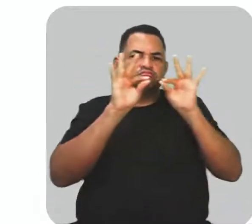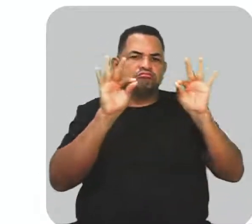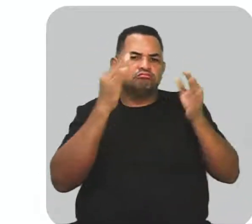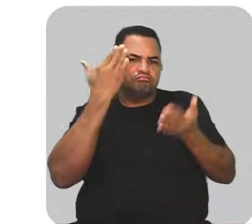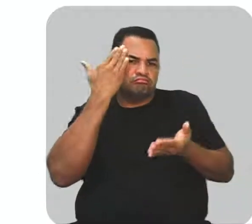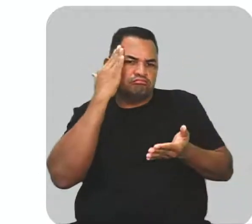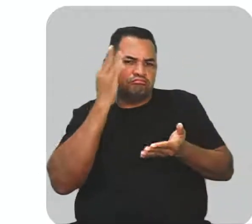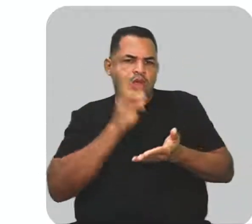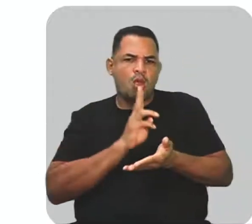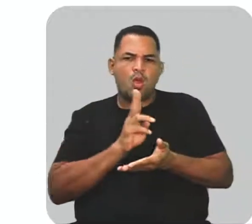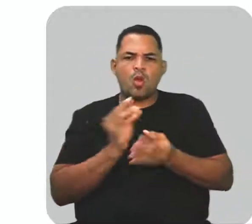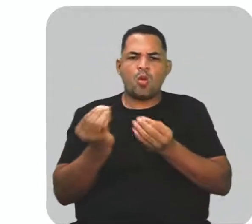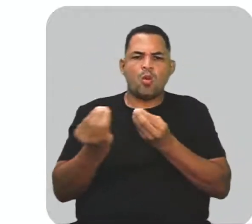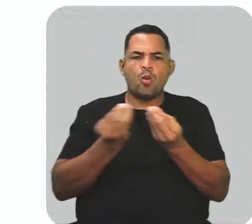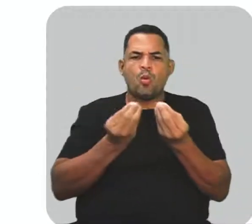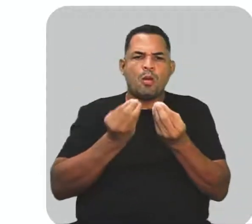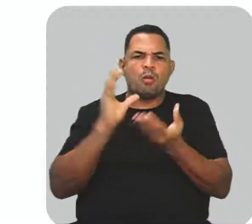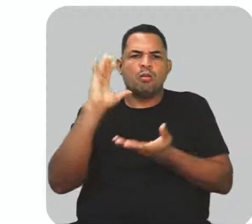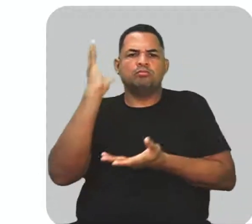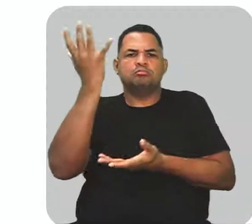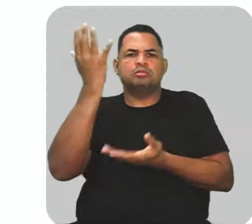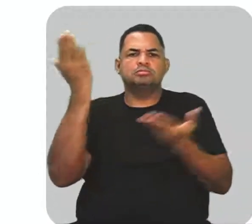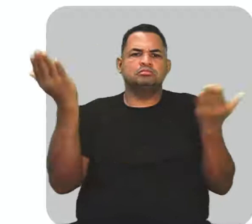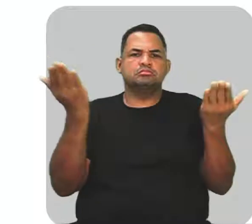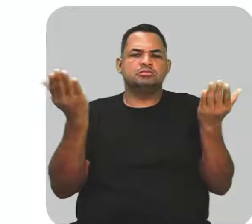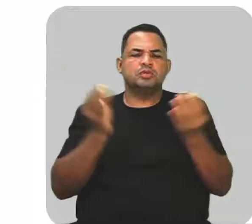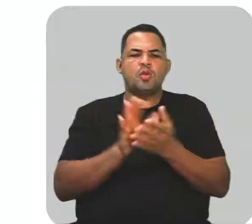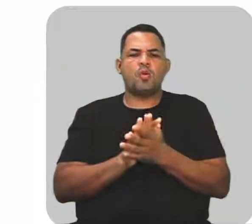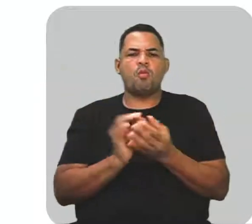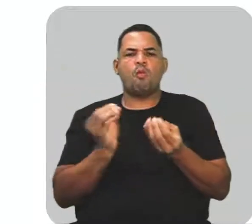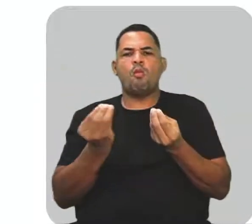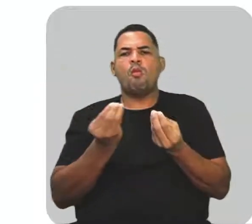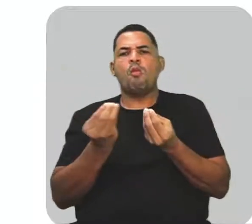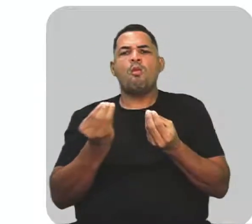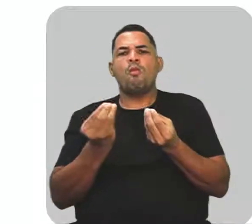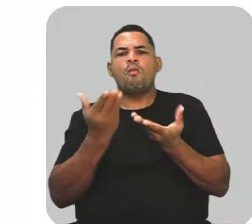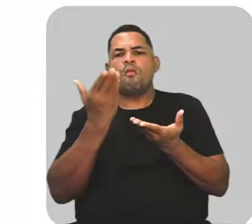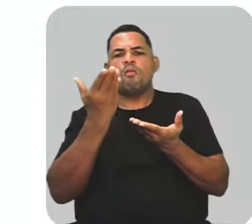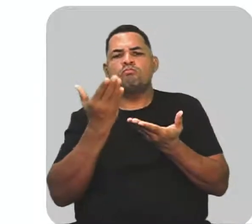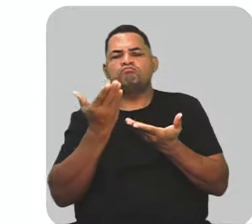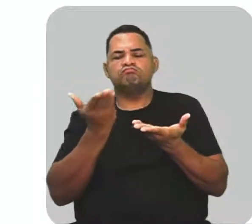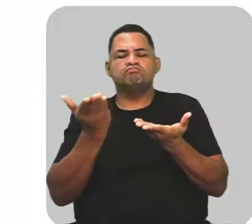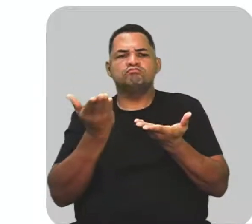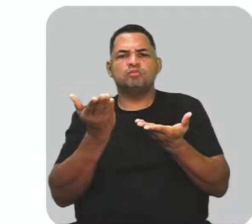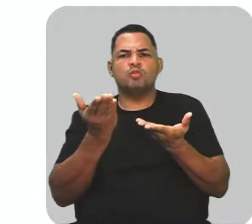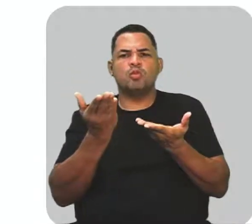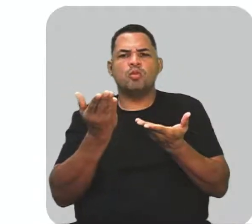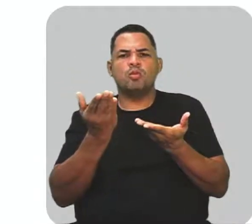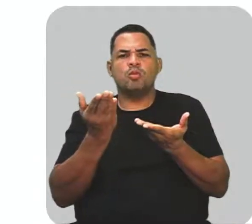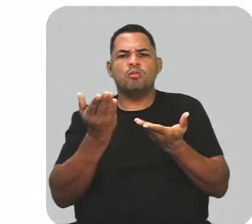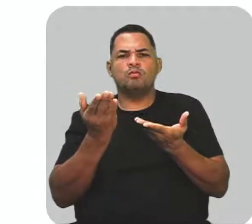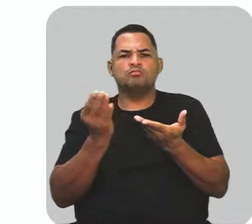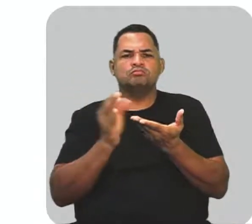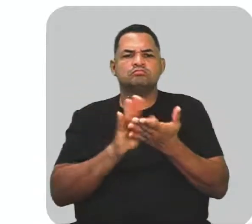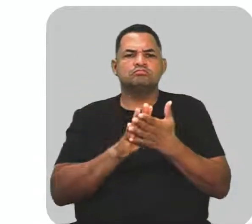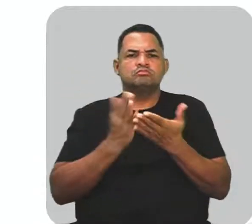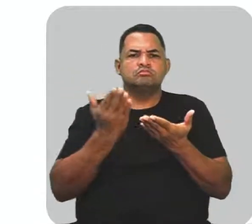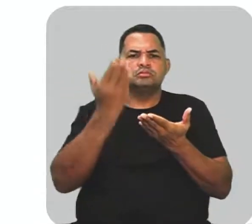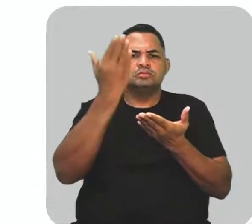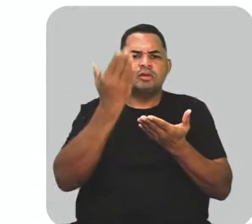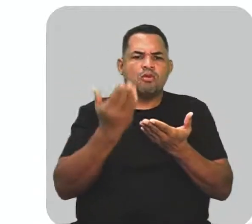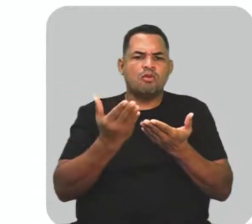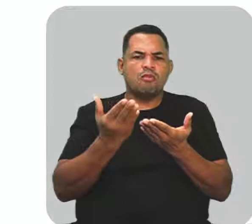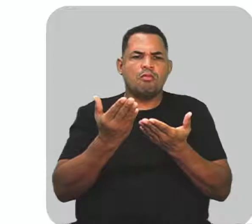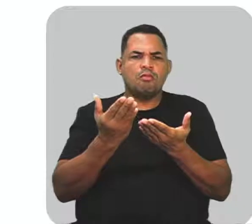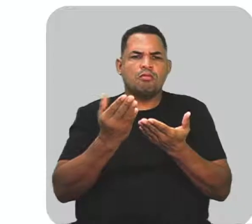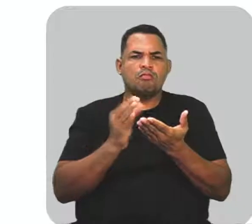esse processo de construção, né? Como é que a gente chega a sucintar, na